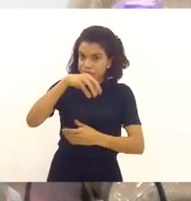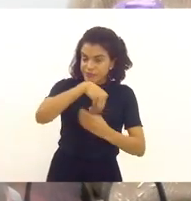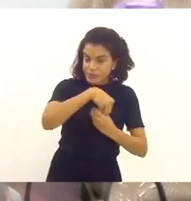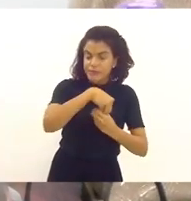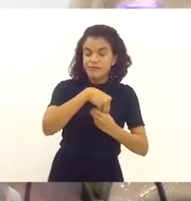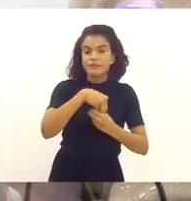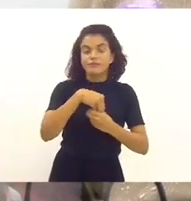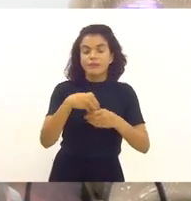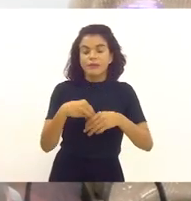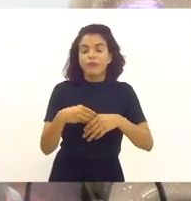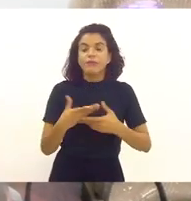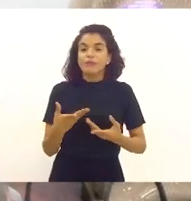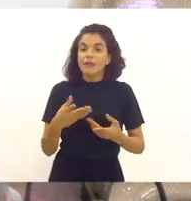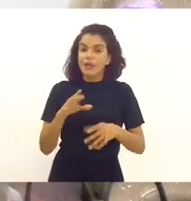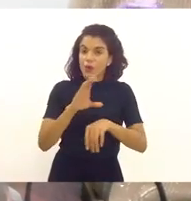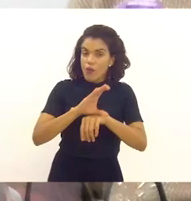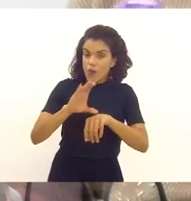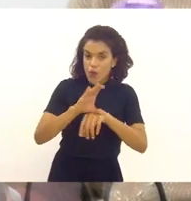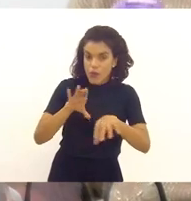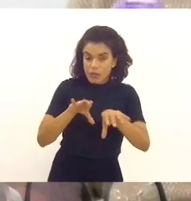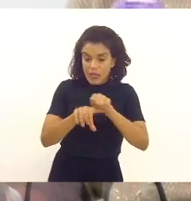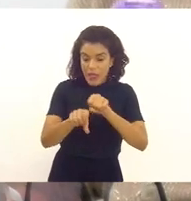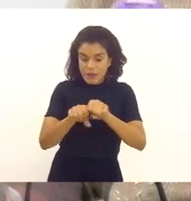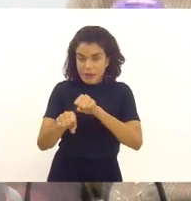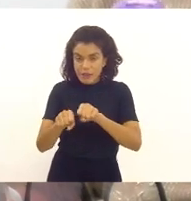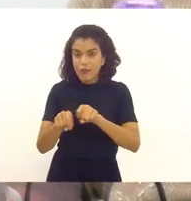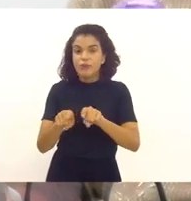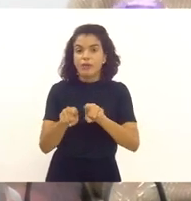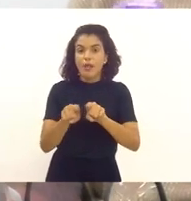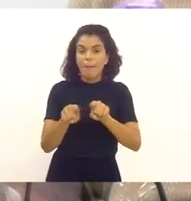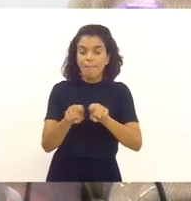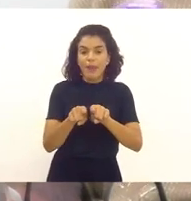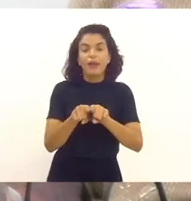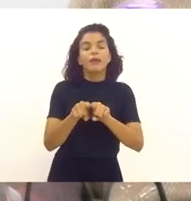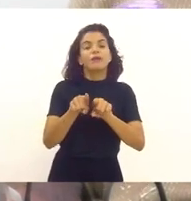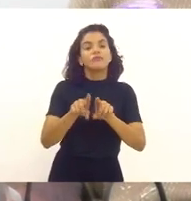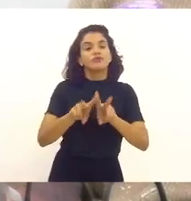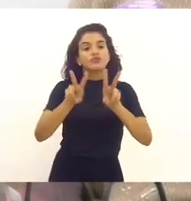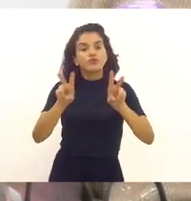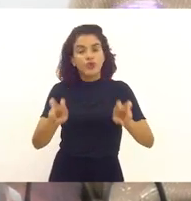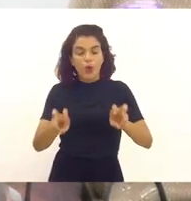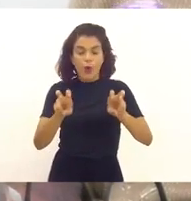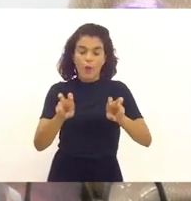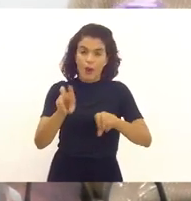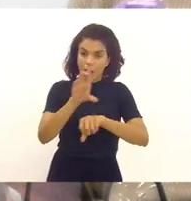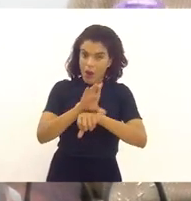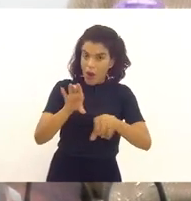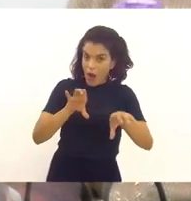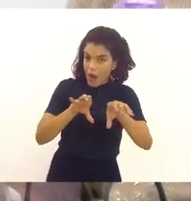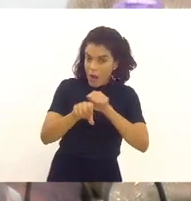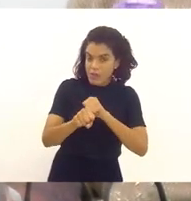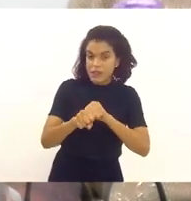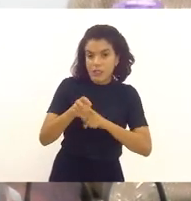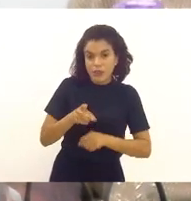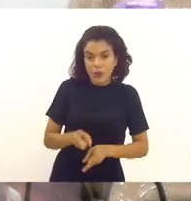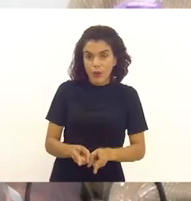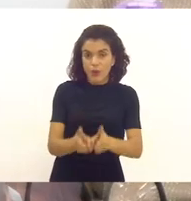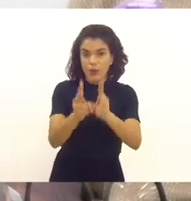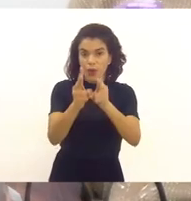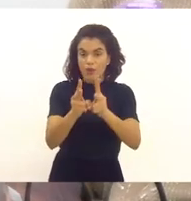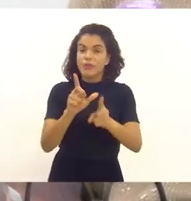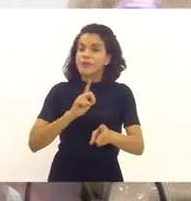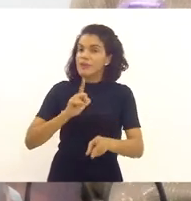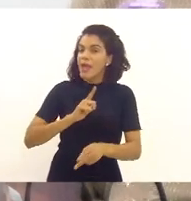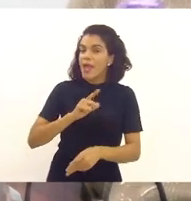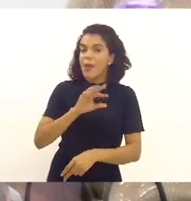essa capacitação ela também se estende para a capacitação continuada porque eu tô falando do policial que tá entrando hoje mas eu tenho aquele que